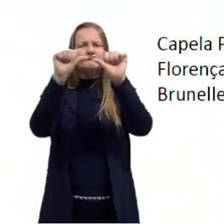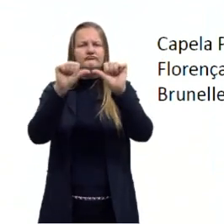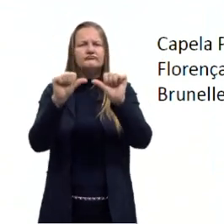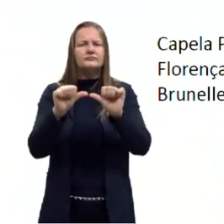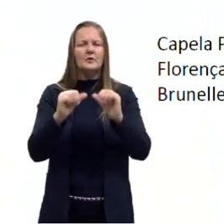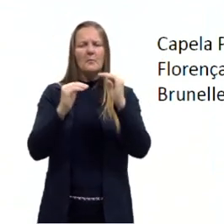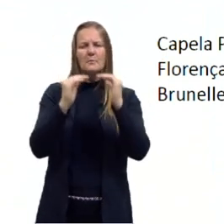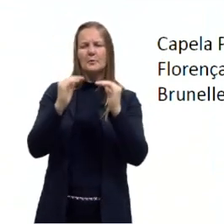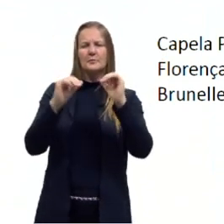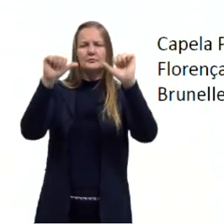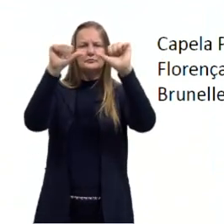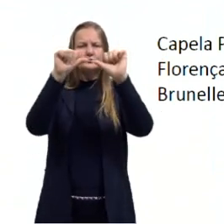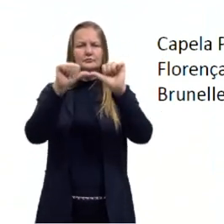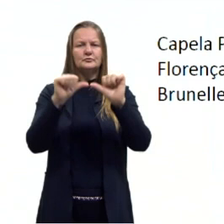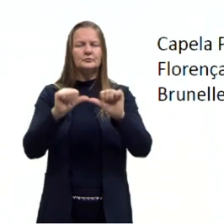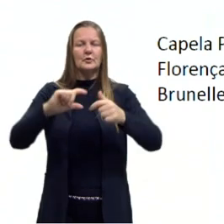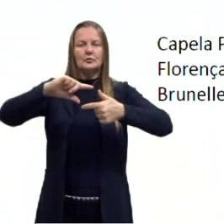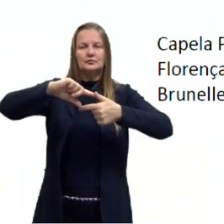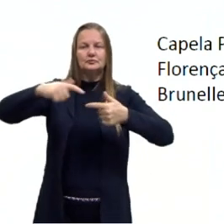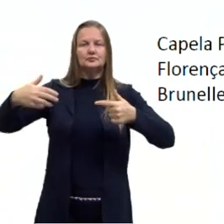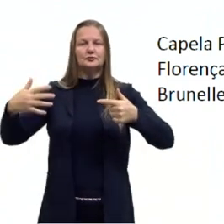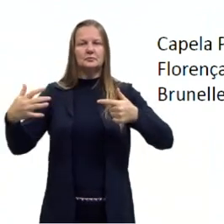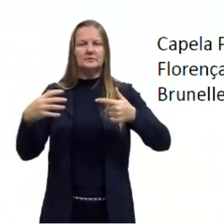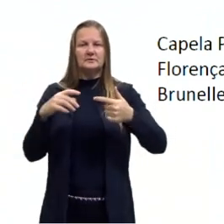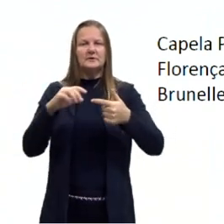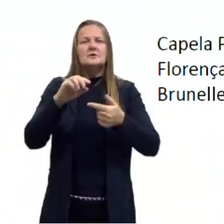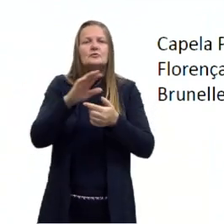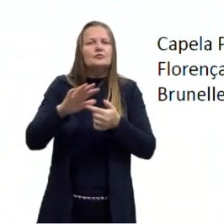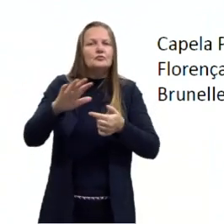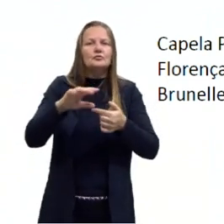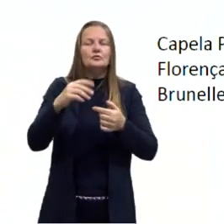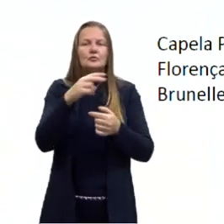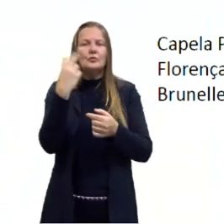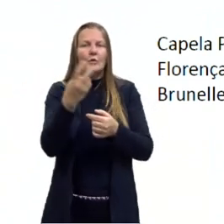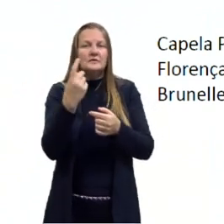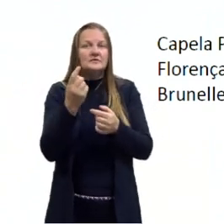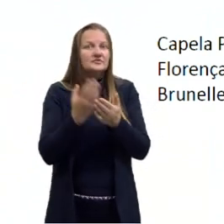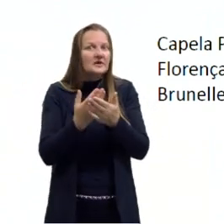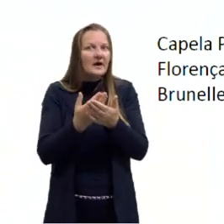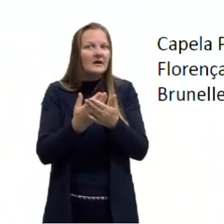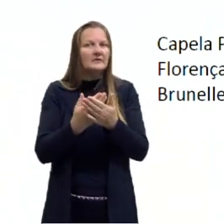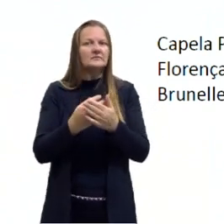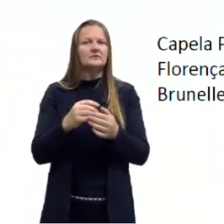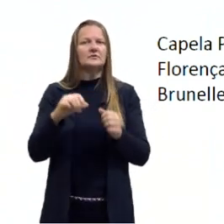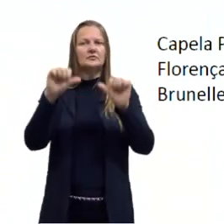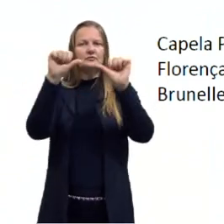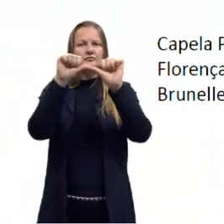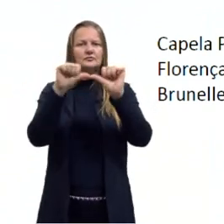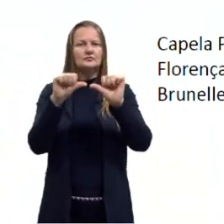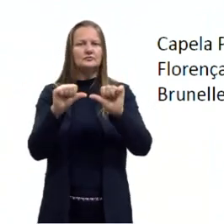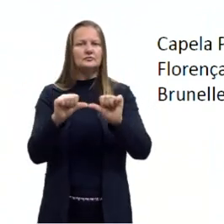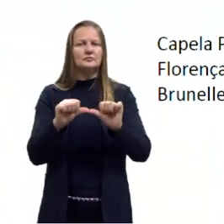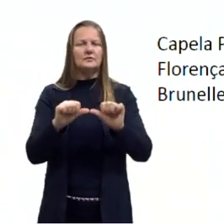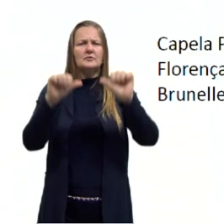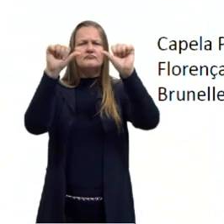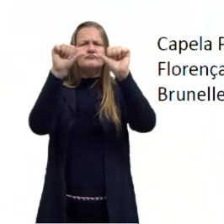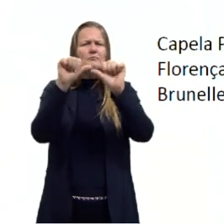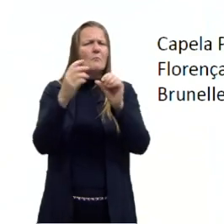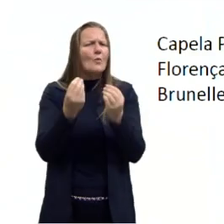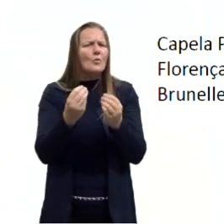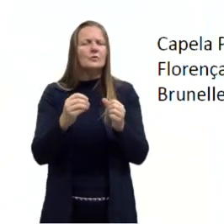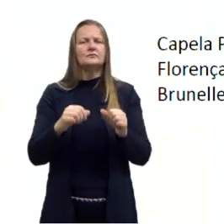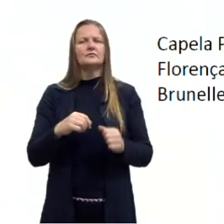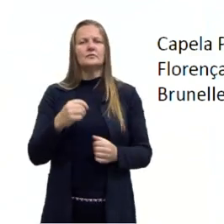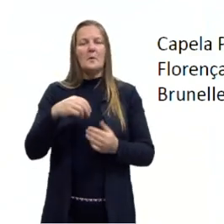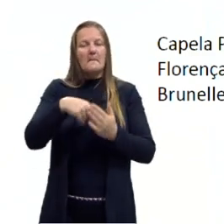proposição é geometria tudo isso que a gente já viu ali no homem vitruviano que a gente vai enxergar